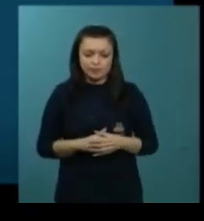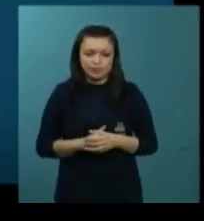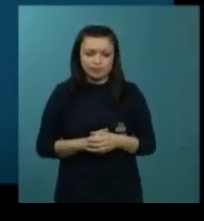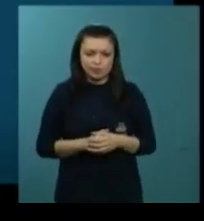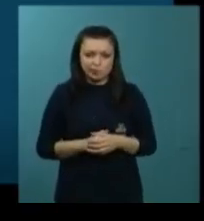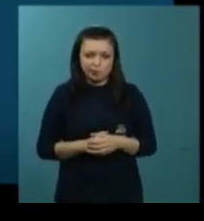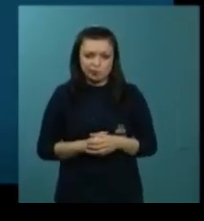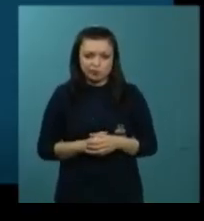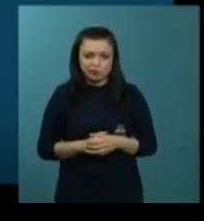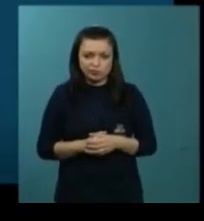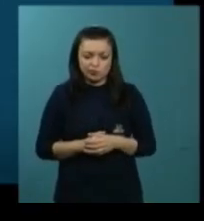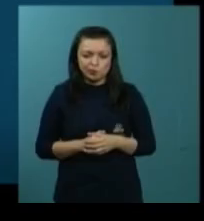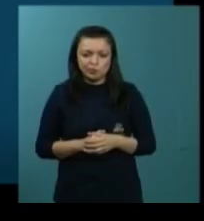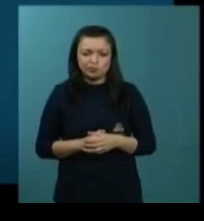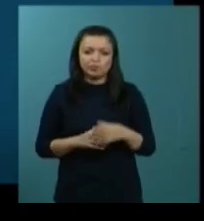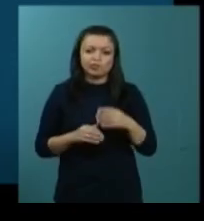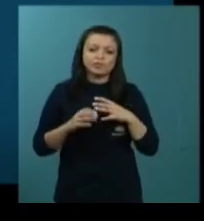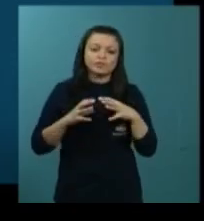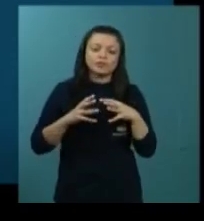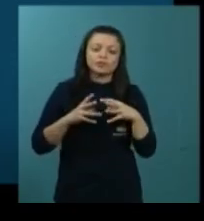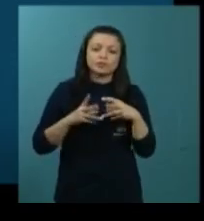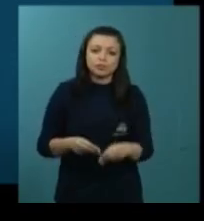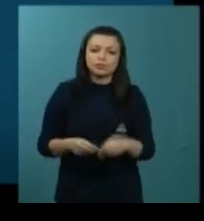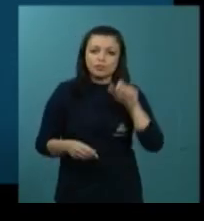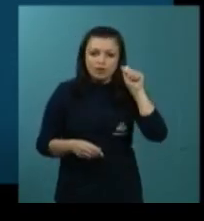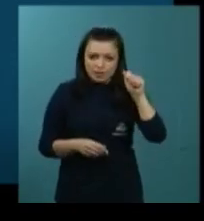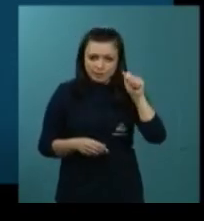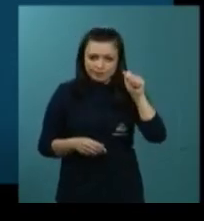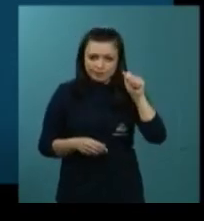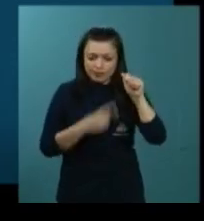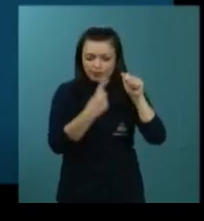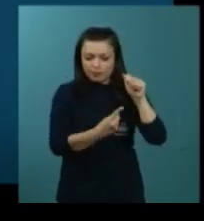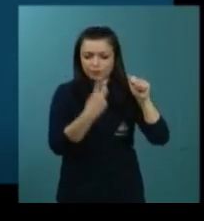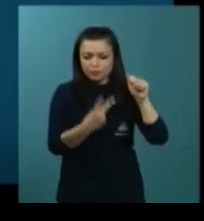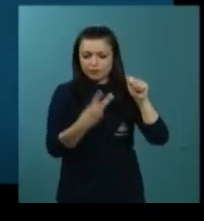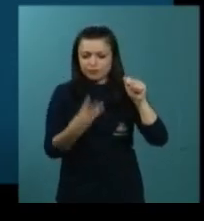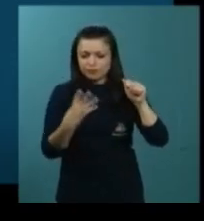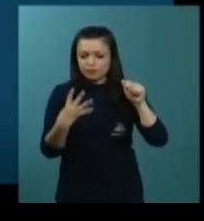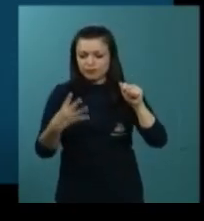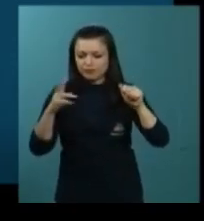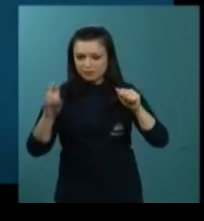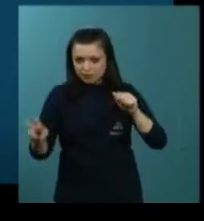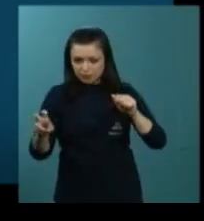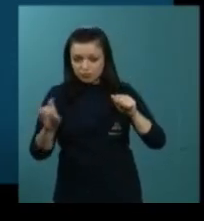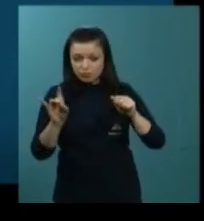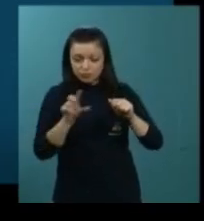De todos os elementos do A, somente 2 deles